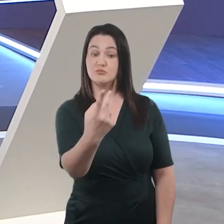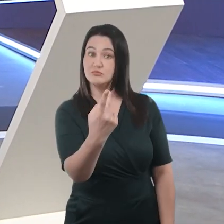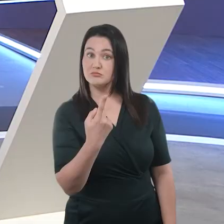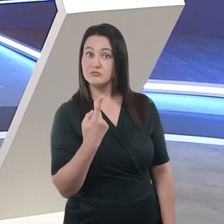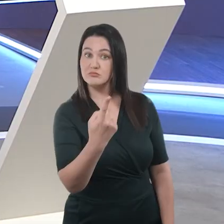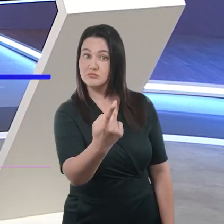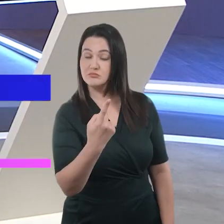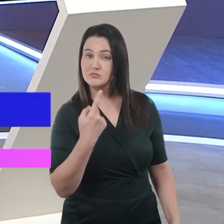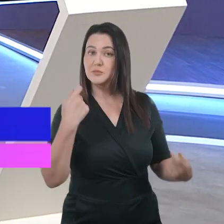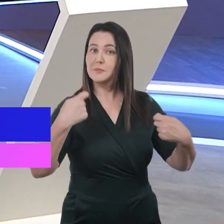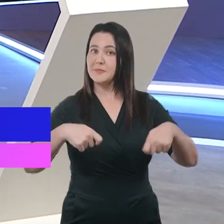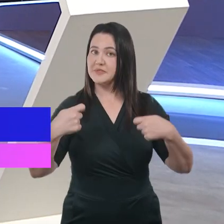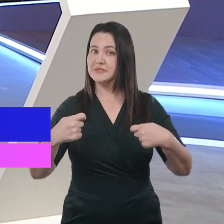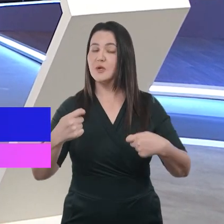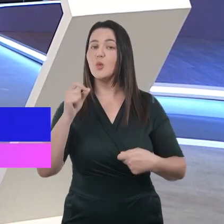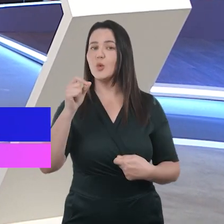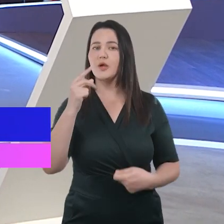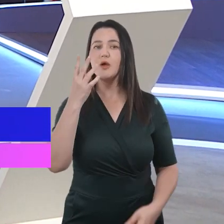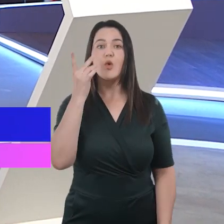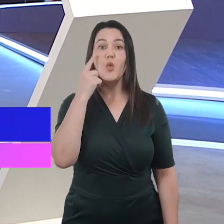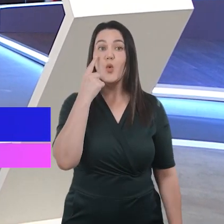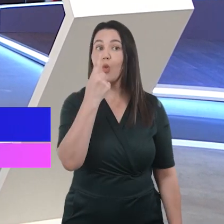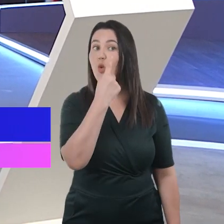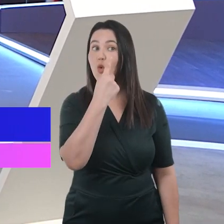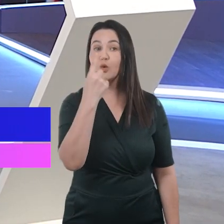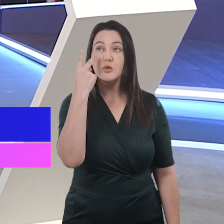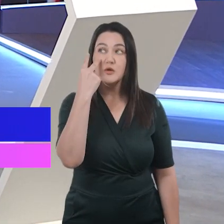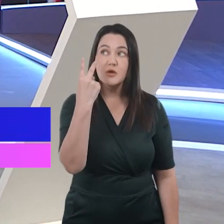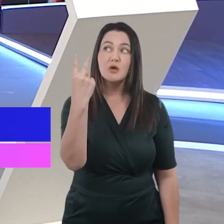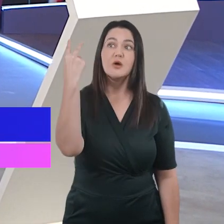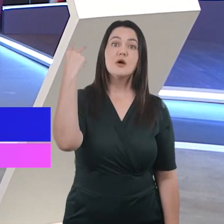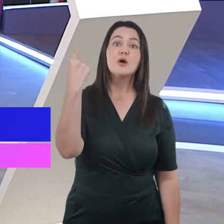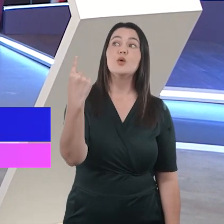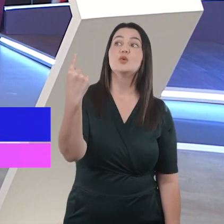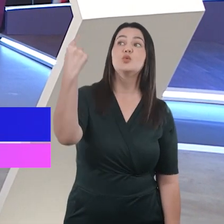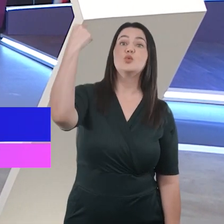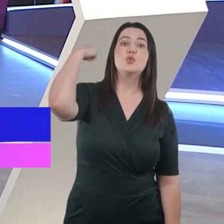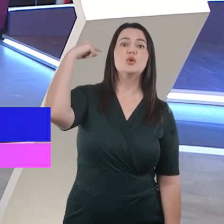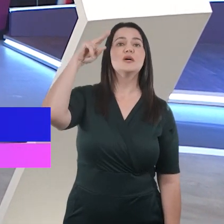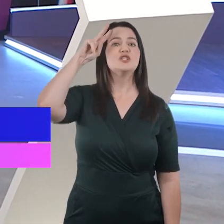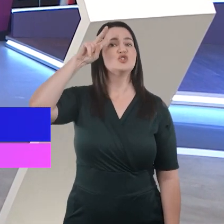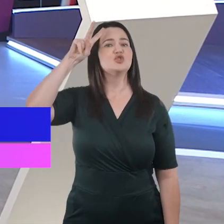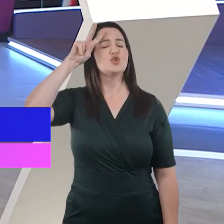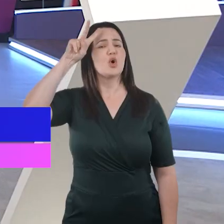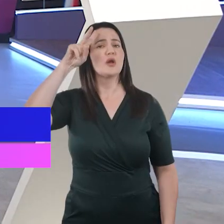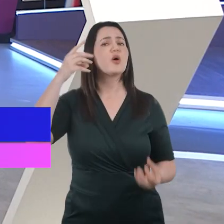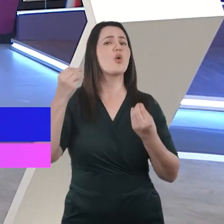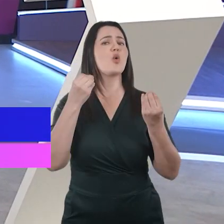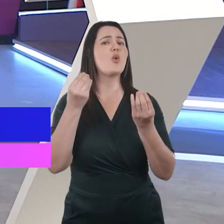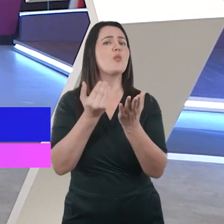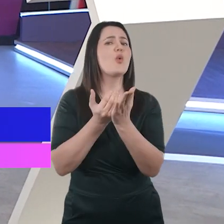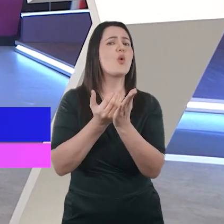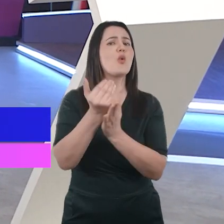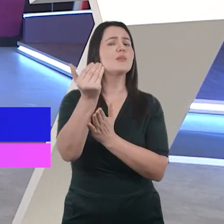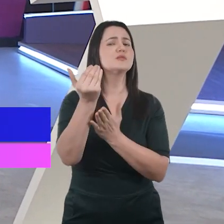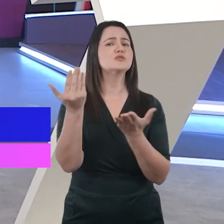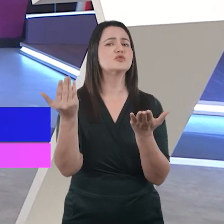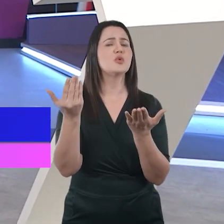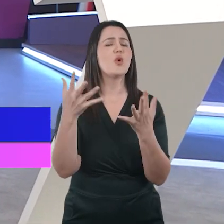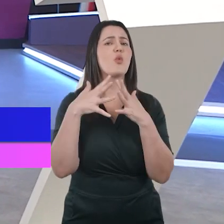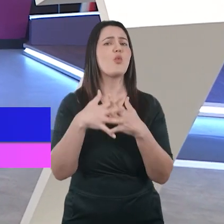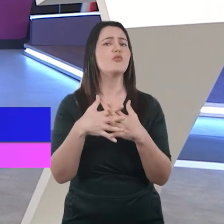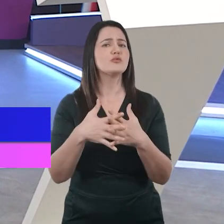você precisamos voltar os olhos na história para entender quando foi que isso começou a